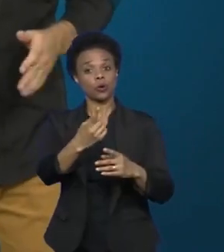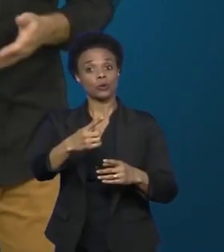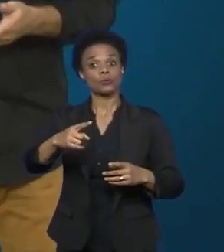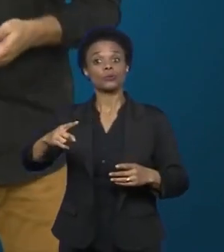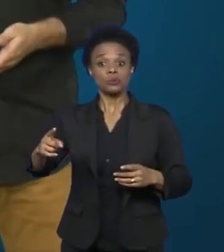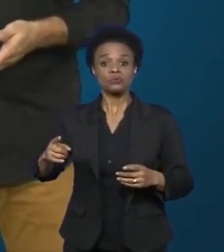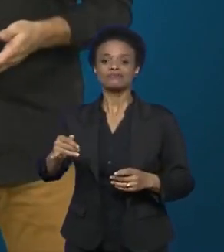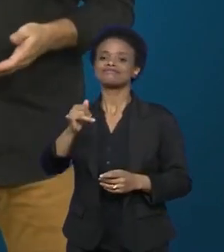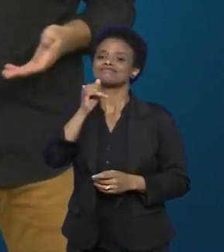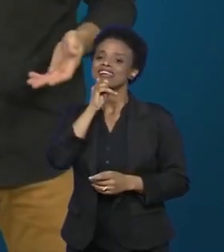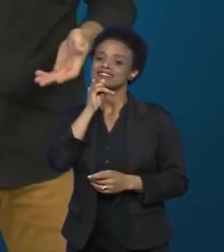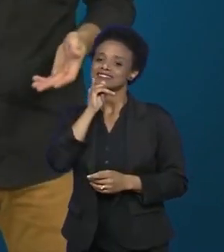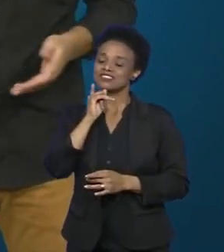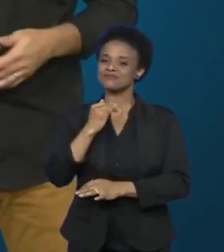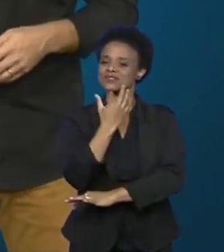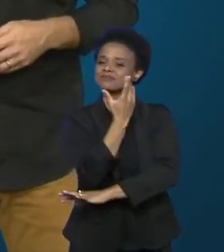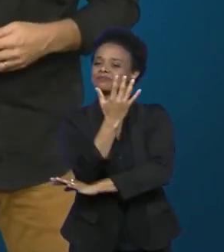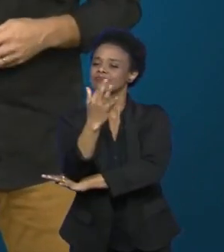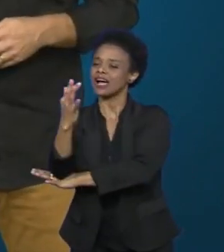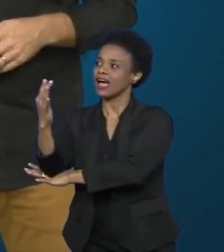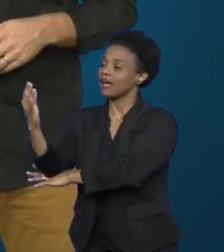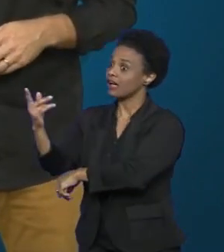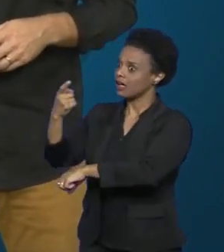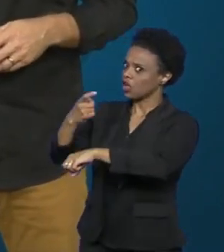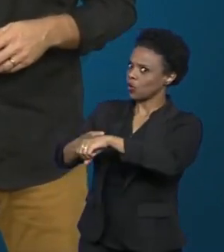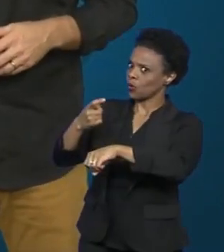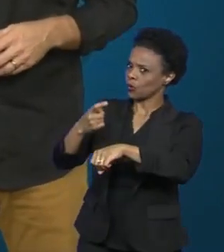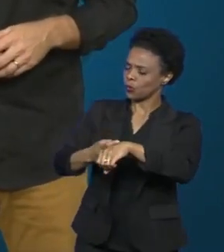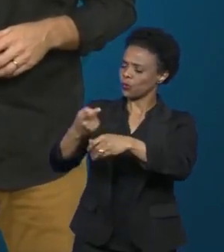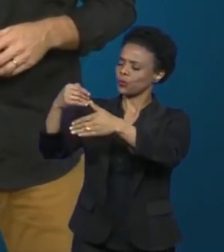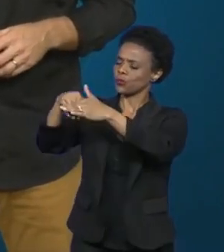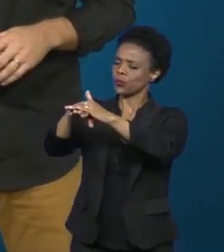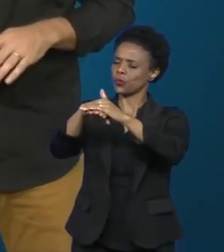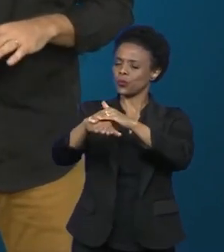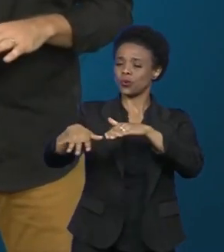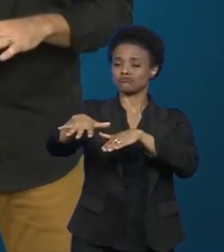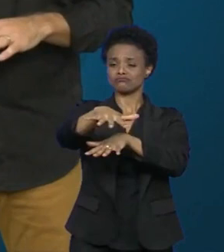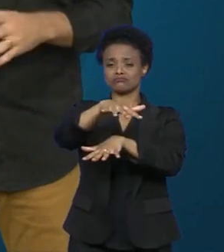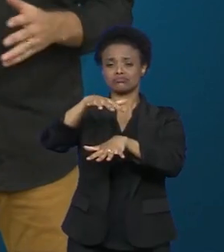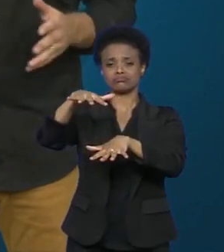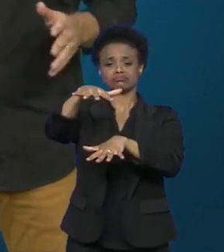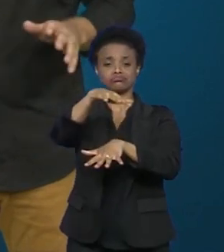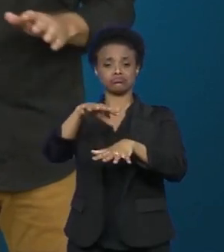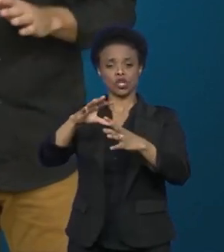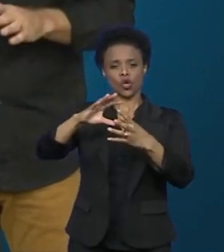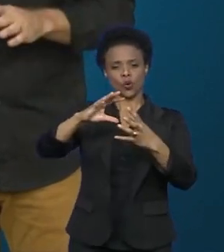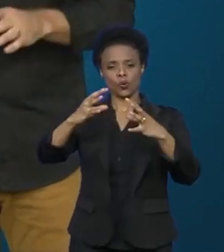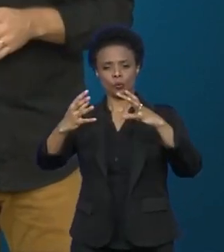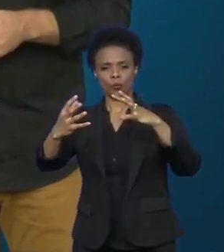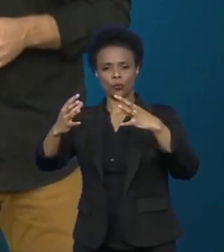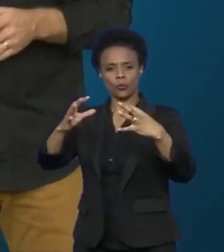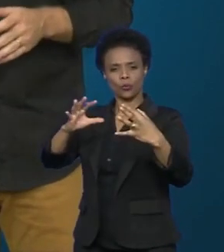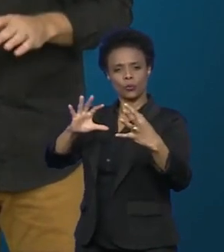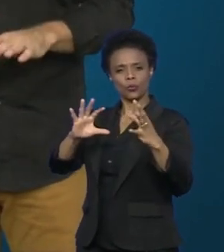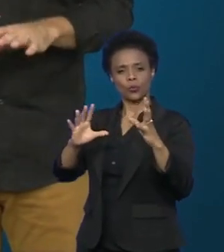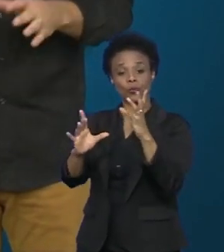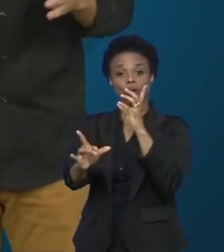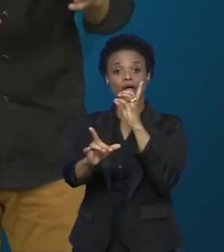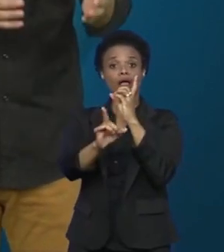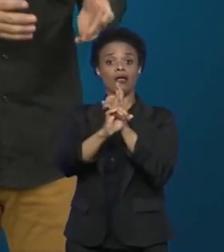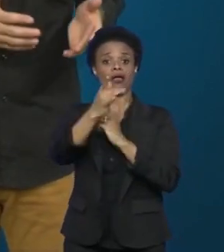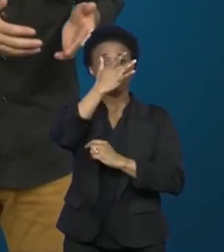exemplo, paisagens, rochas e outros depósitos superficiais são moldados a partir do encontro entre